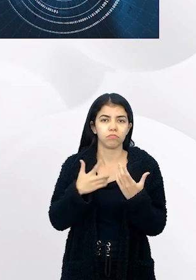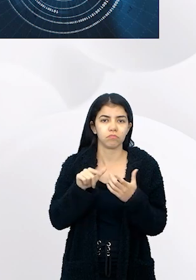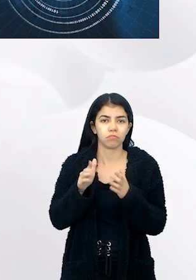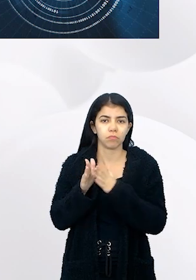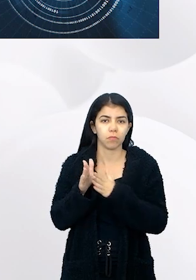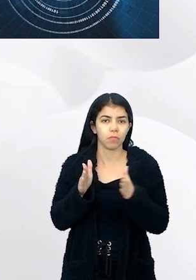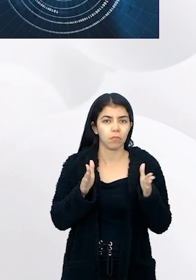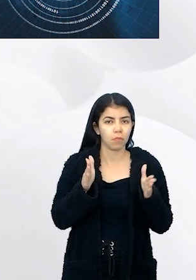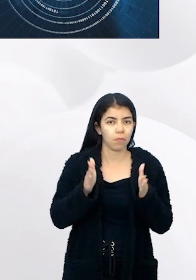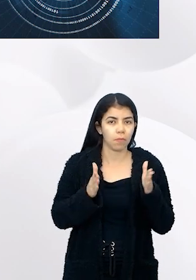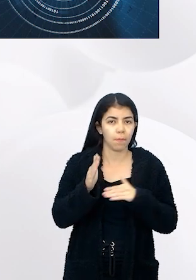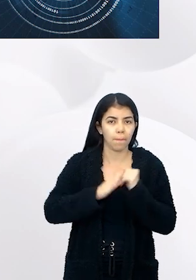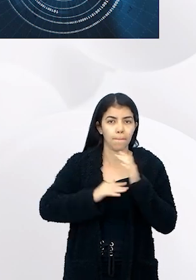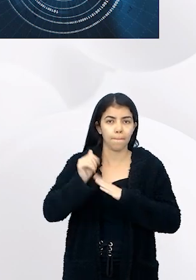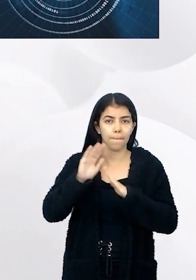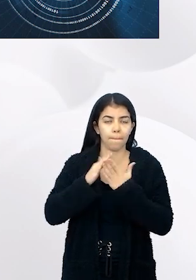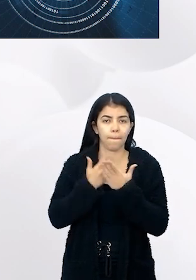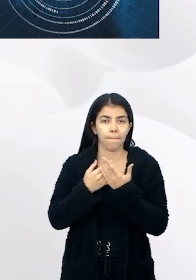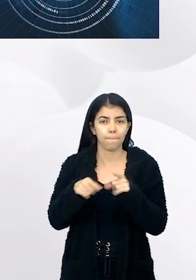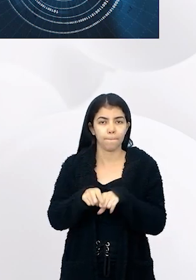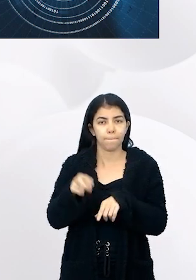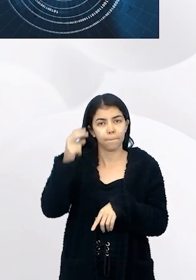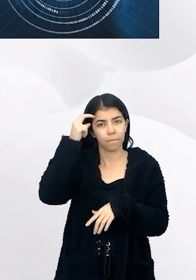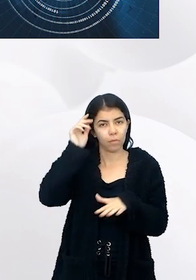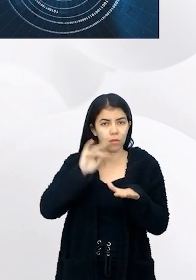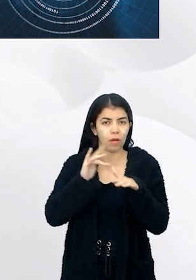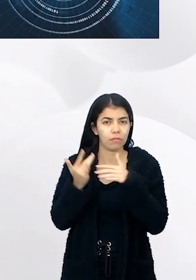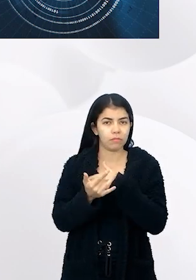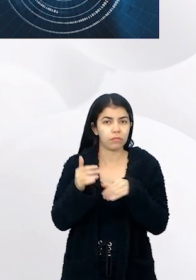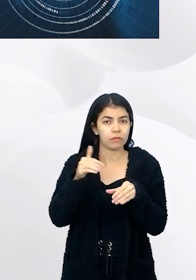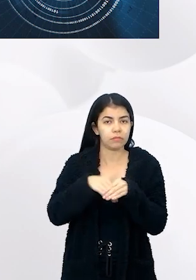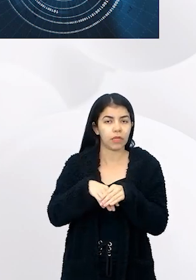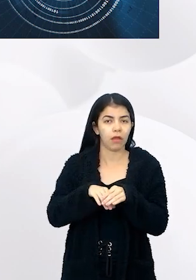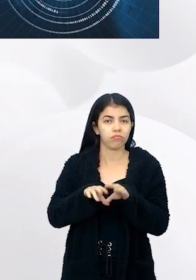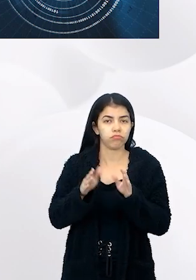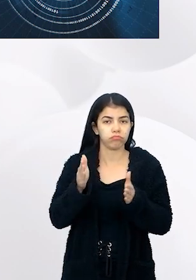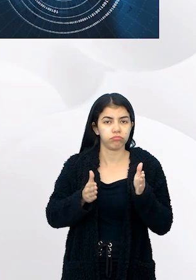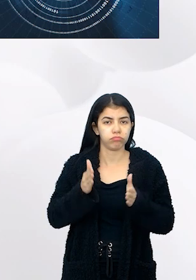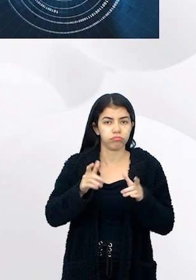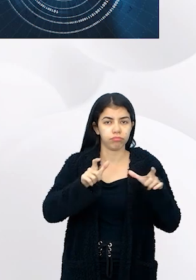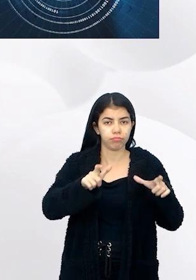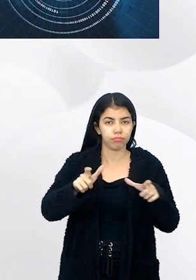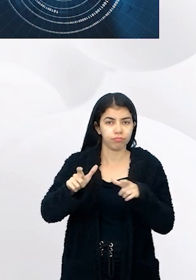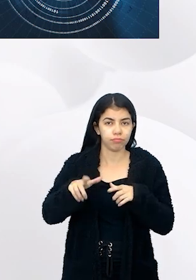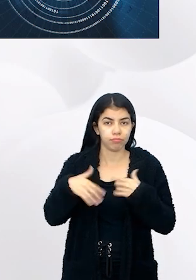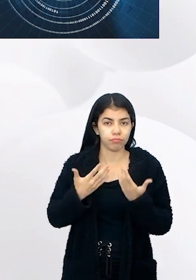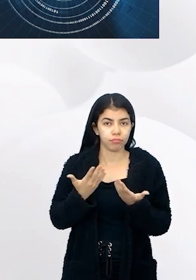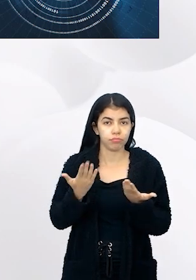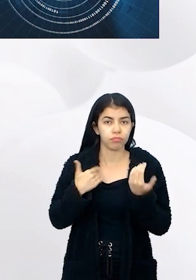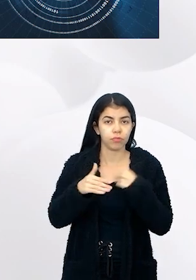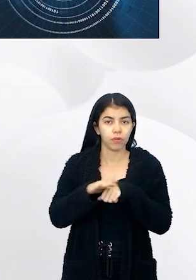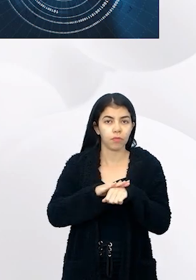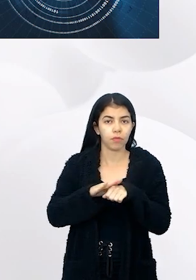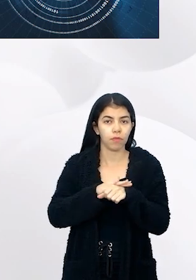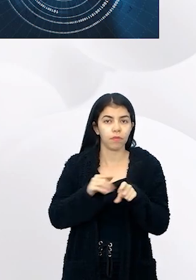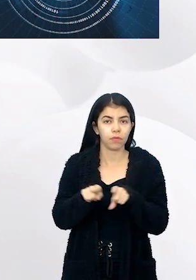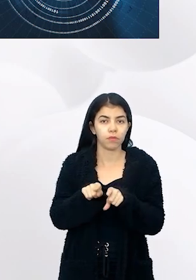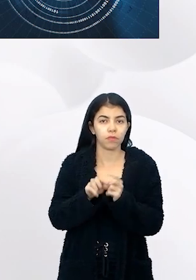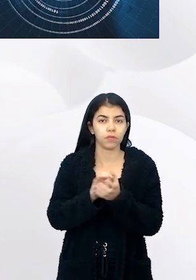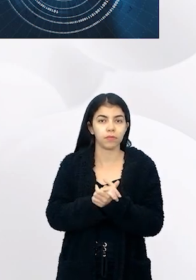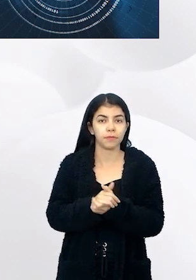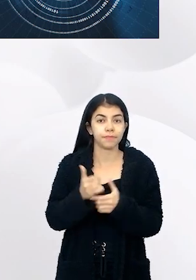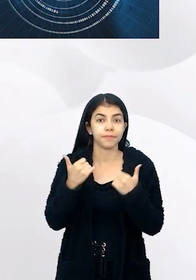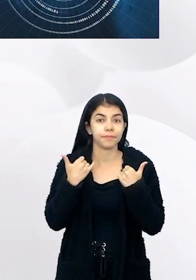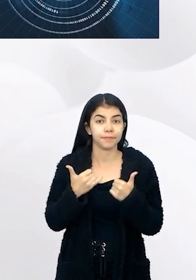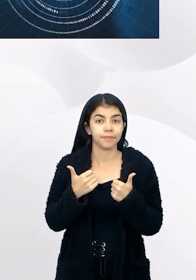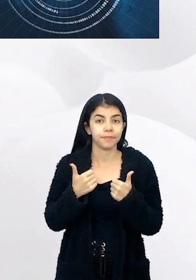tempo escolar e qual é essa cultura digital que tem que estar inserida dentro desse tempo e espaço escolar. Então, vamos conversar um pouquinho sobre isso? Joia, bora